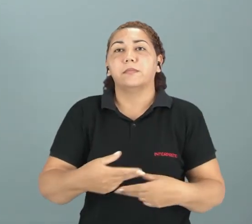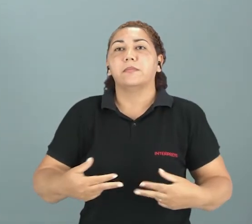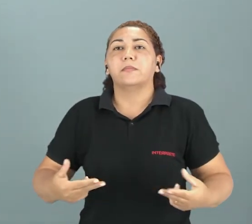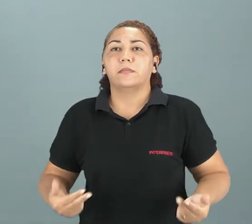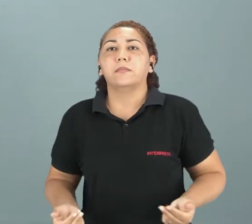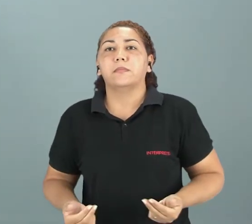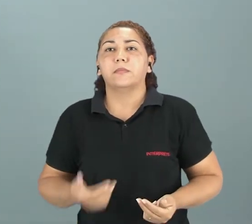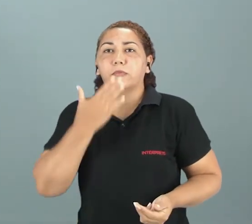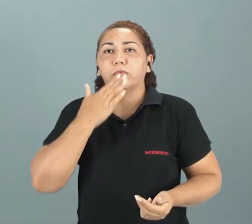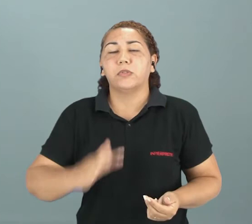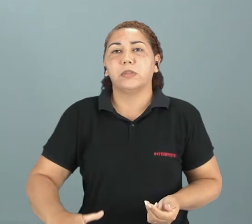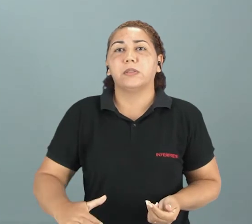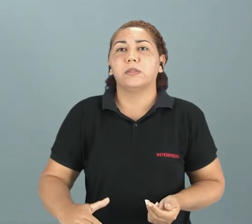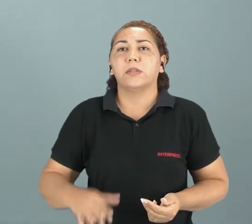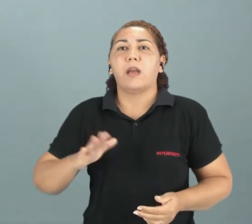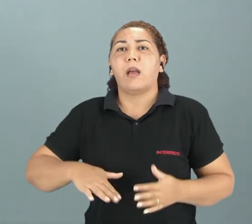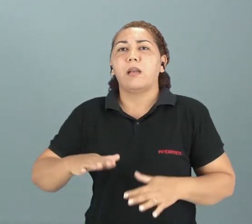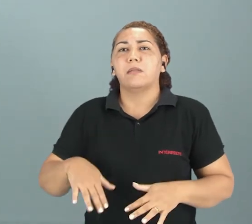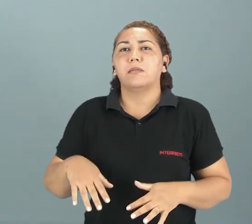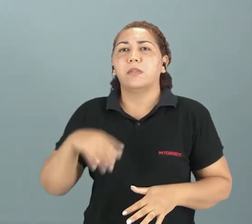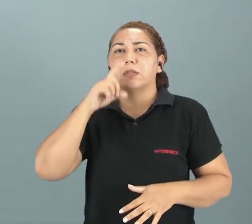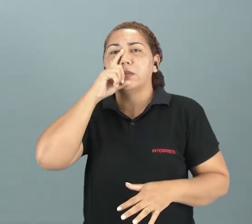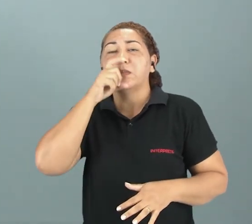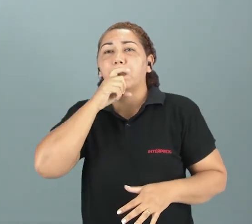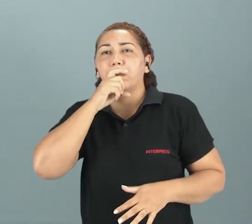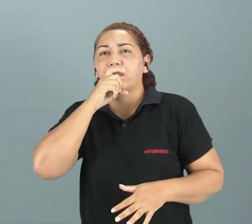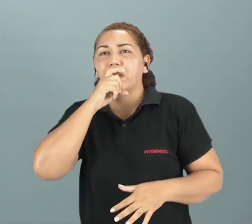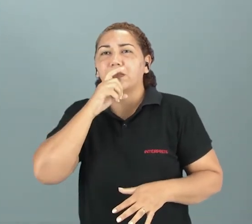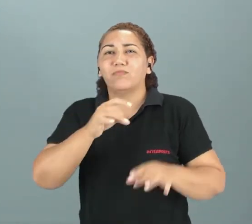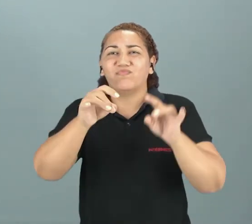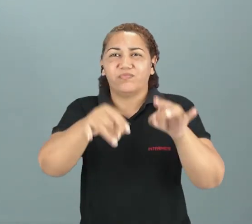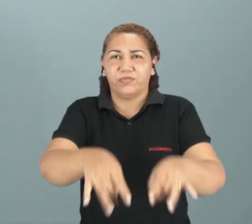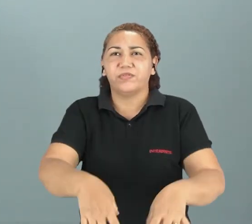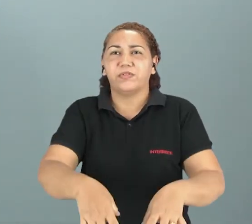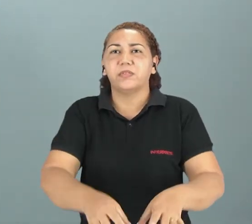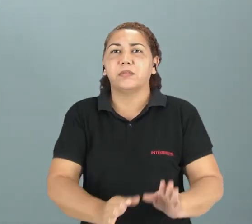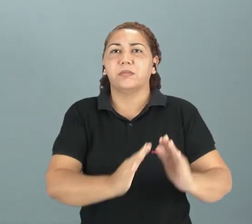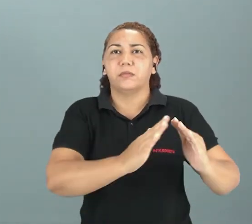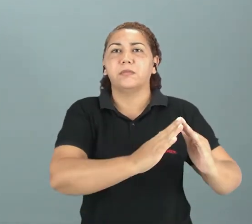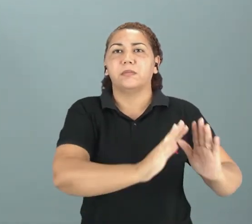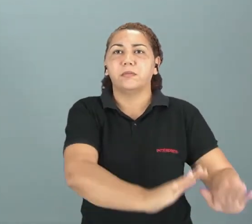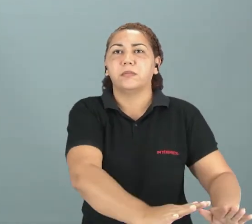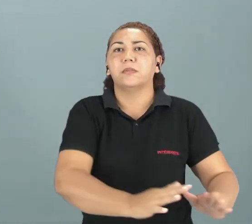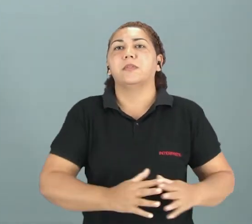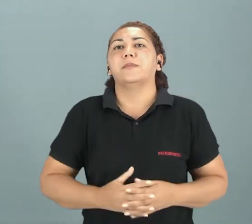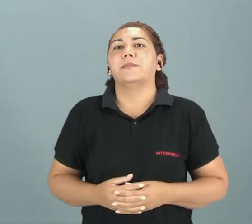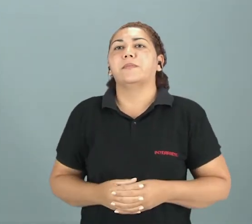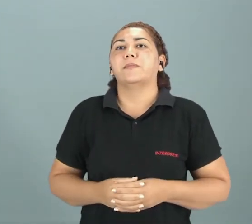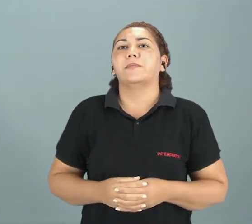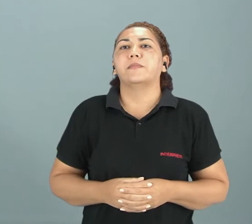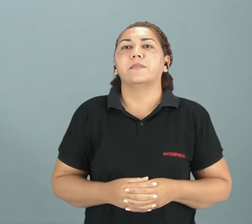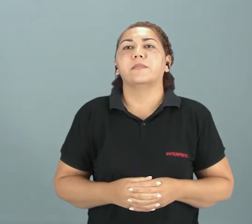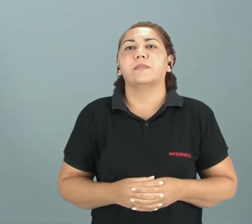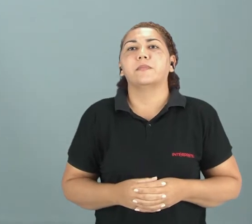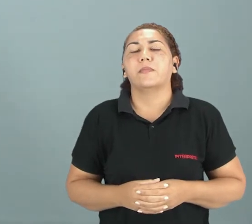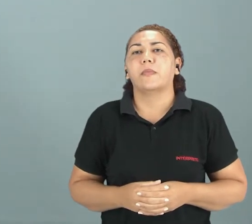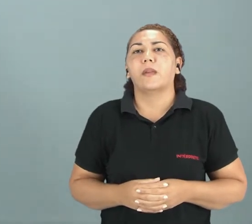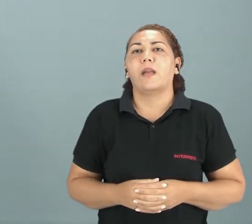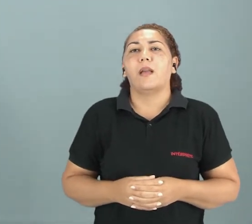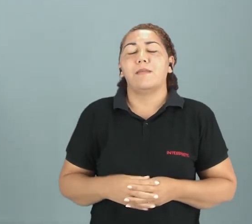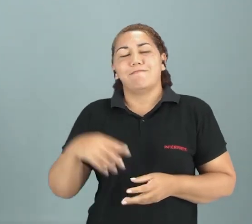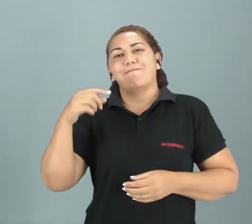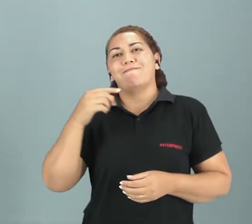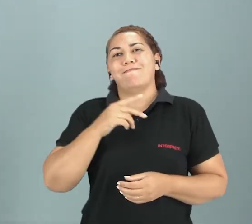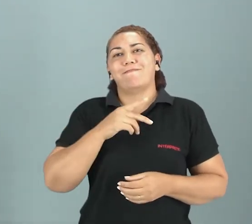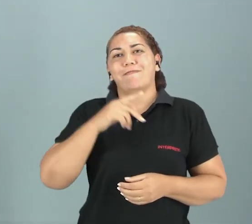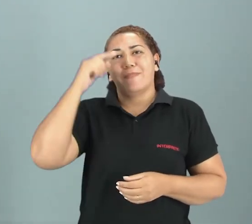crianças fizeram no dia que eu pedi para eles fazerem isso. Ele simplesmente fez uma casinha e disse, será que ele vai fazer? Acho que a família dele se divertindo,